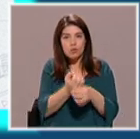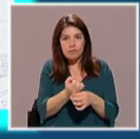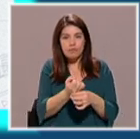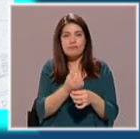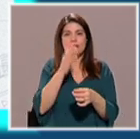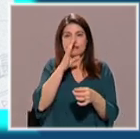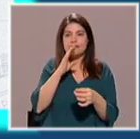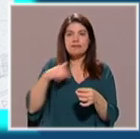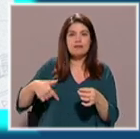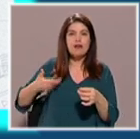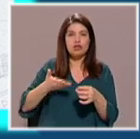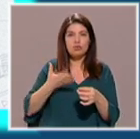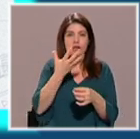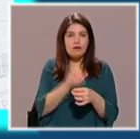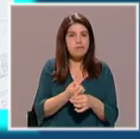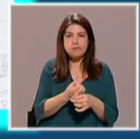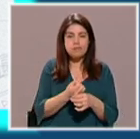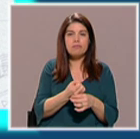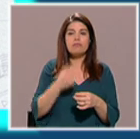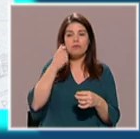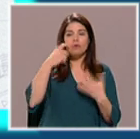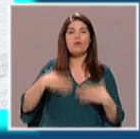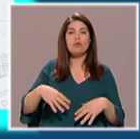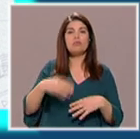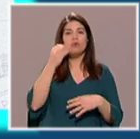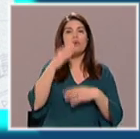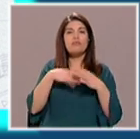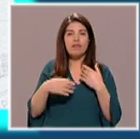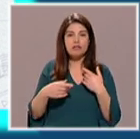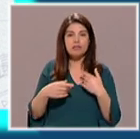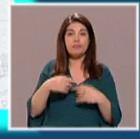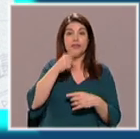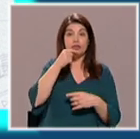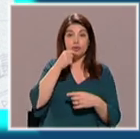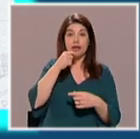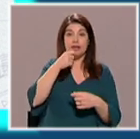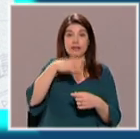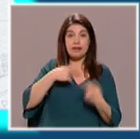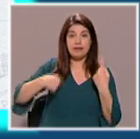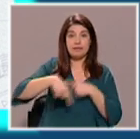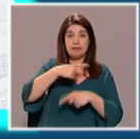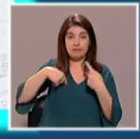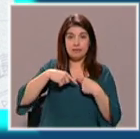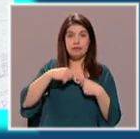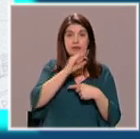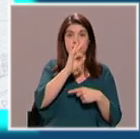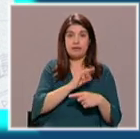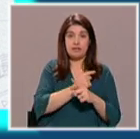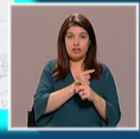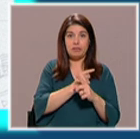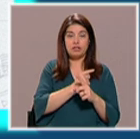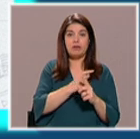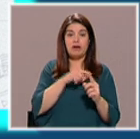como é que o organismo consegue compensar este desequilíbrio? Para a mesma quantidade de glicose no sangue, acaba por produzir